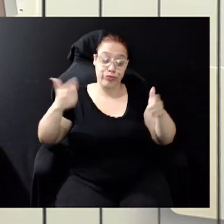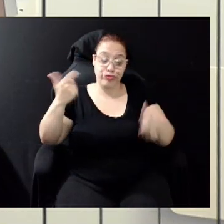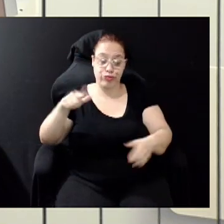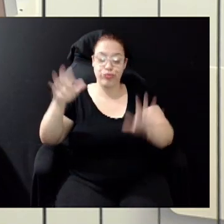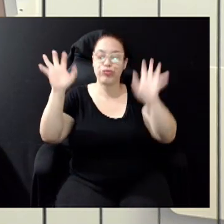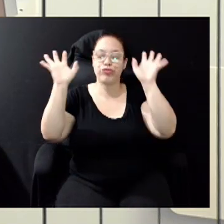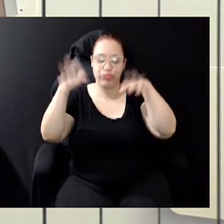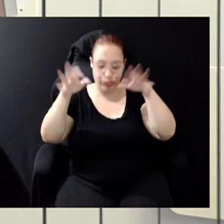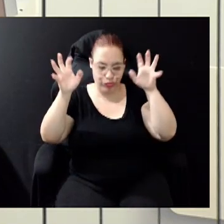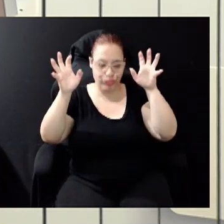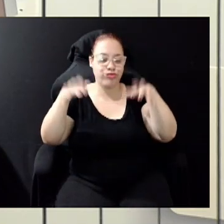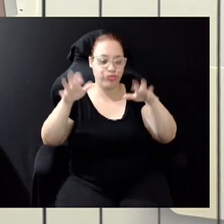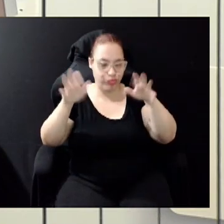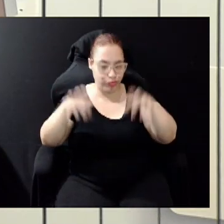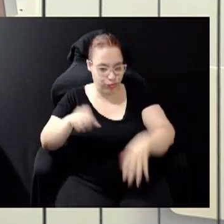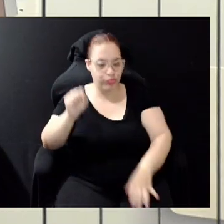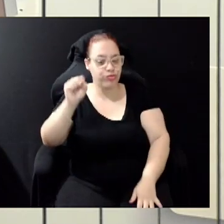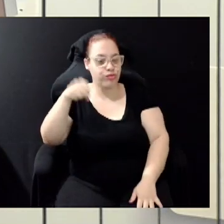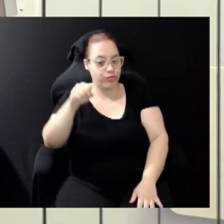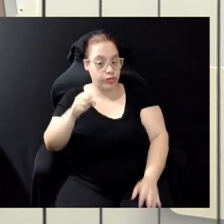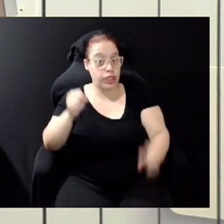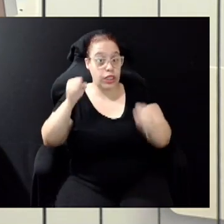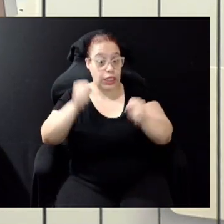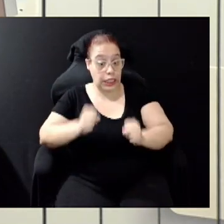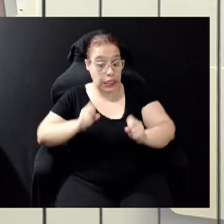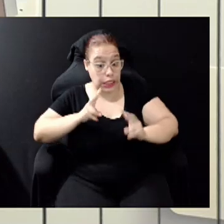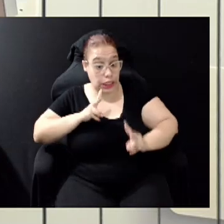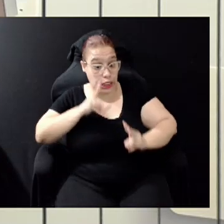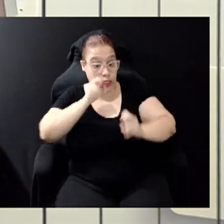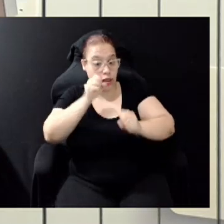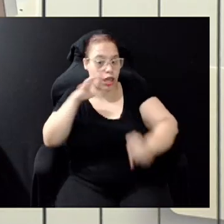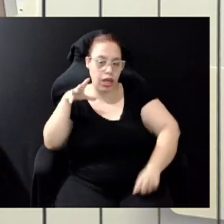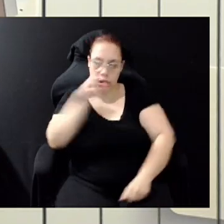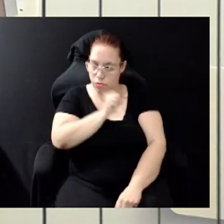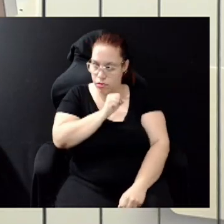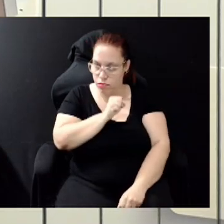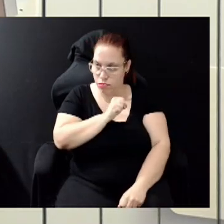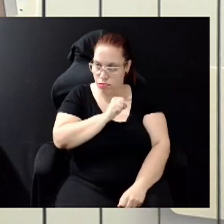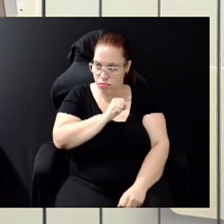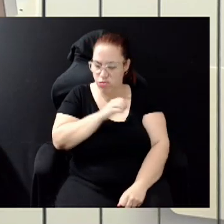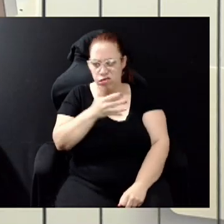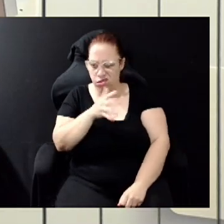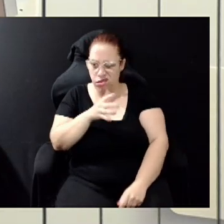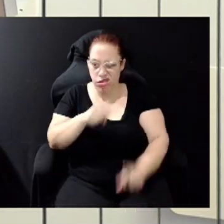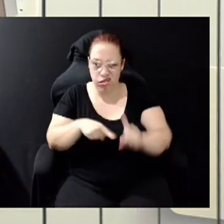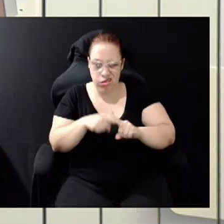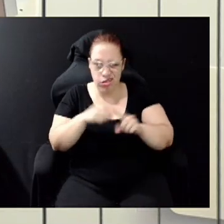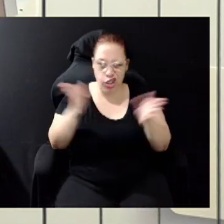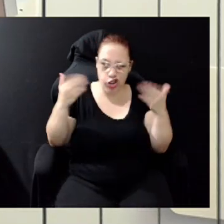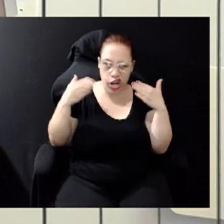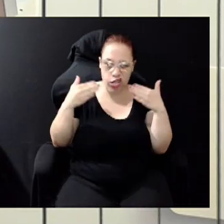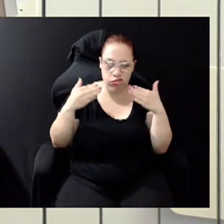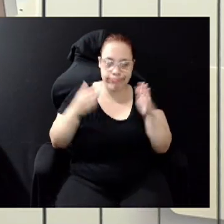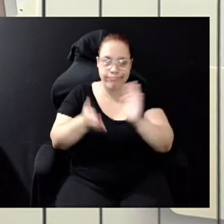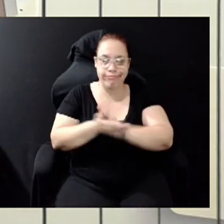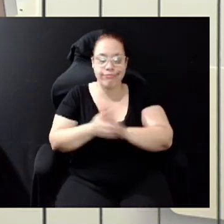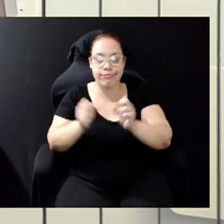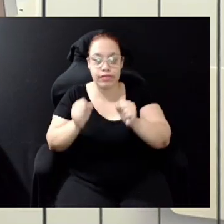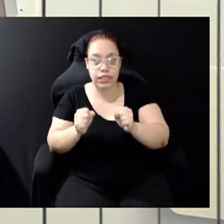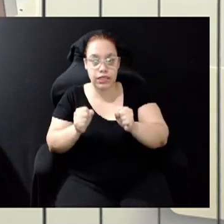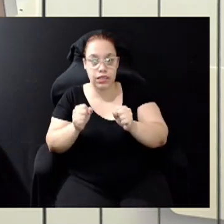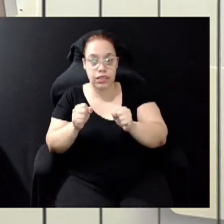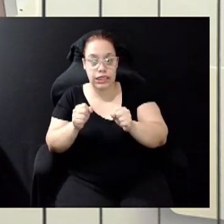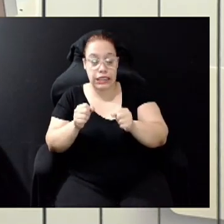previsão de chuva que pode ser forte, mas rápida, aquela típica de verão e que pode trazer, portanto,